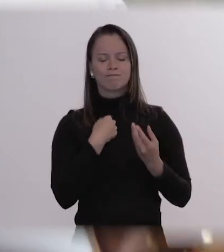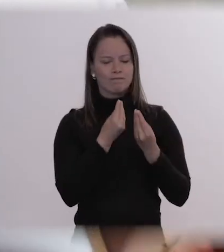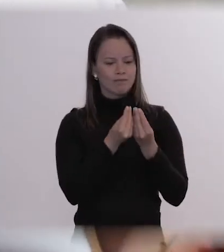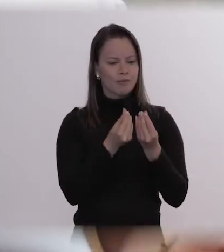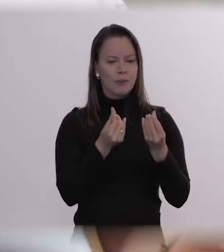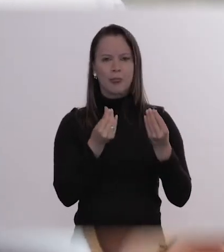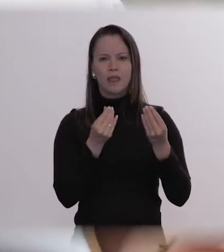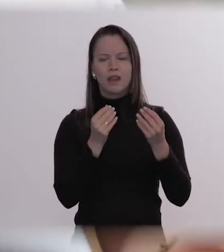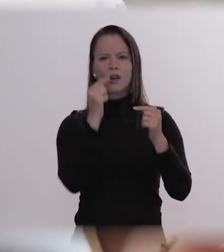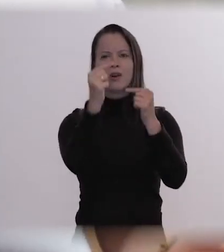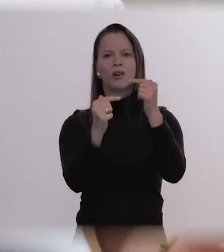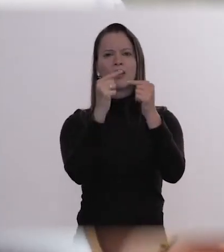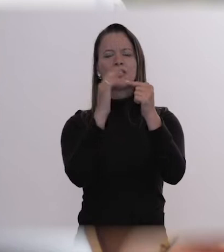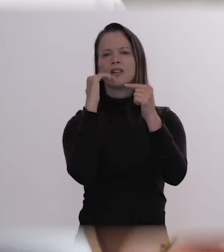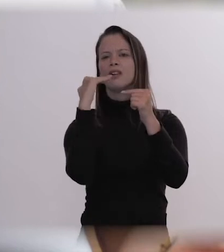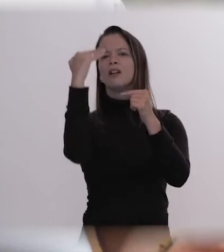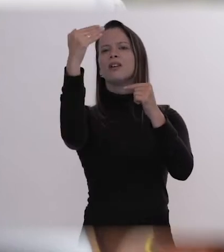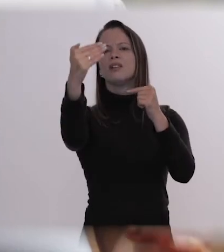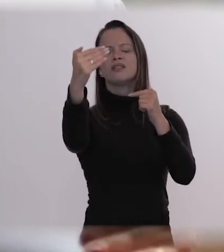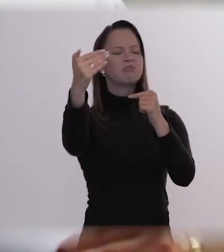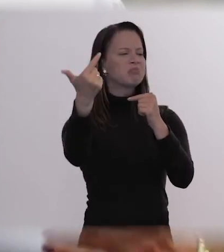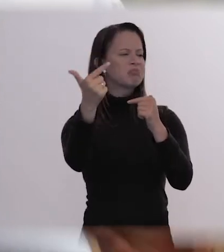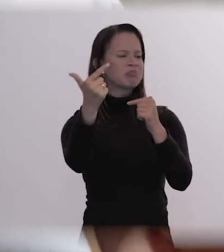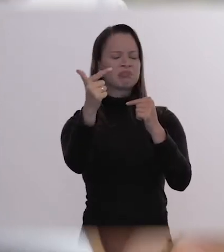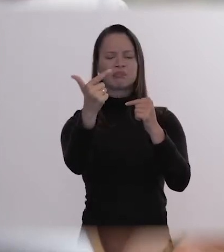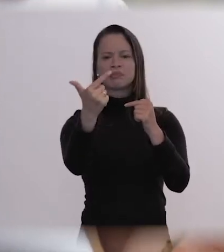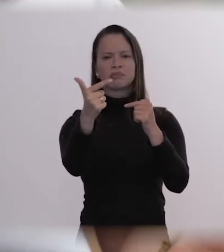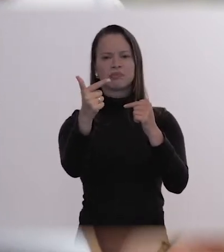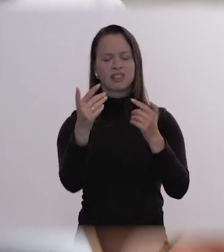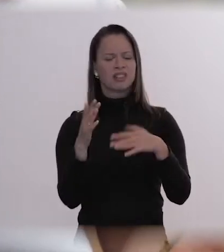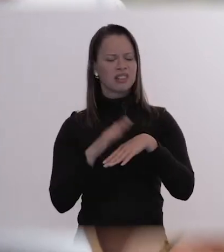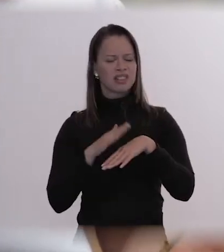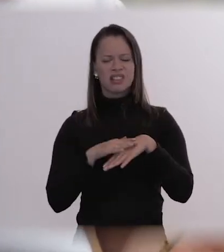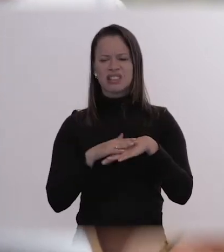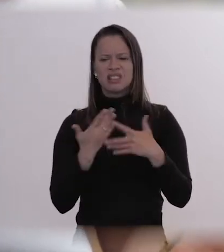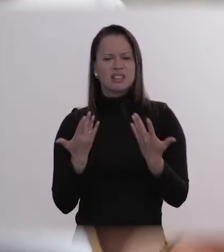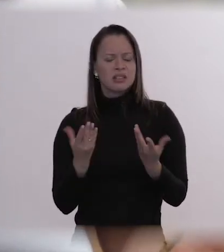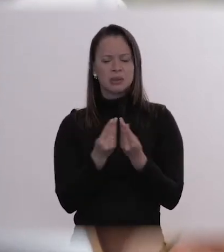tenho perspectiva mais de vida. Eu não tenho mais o que fazer.